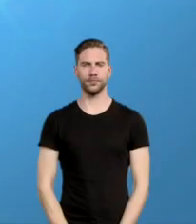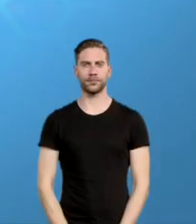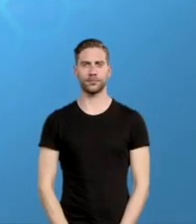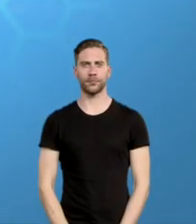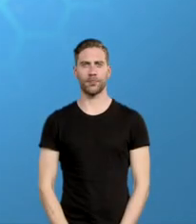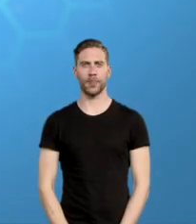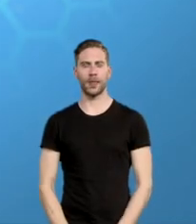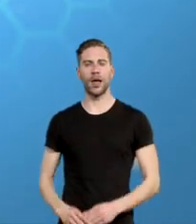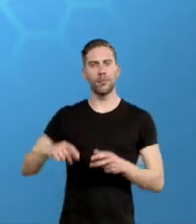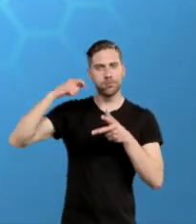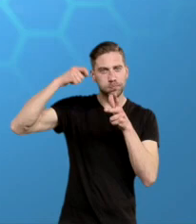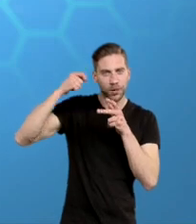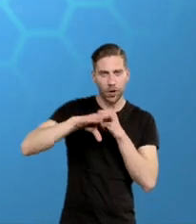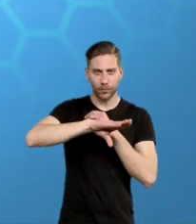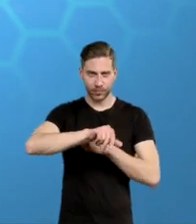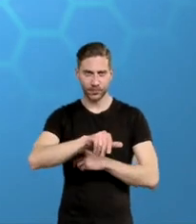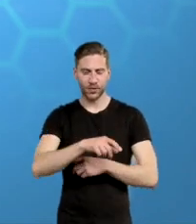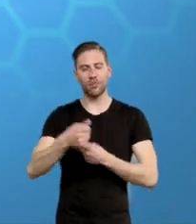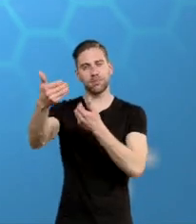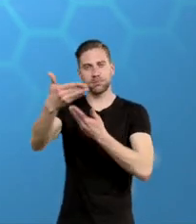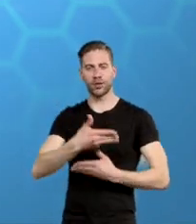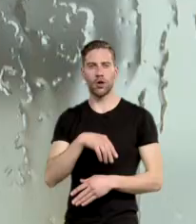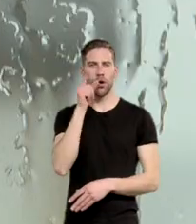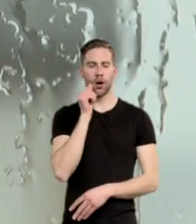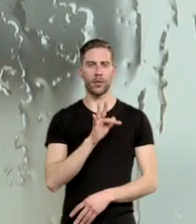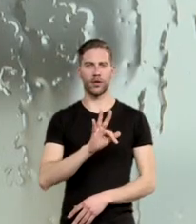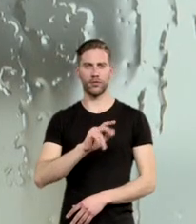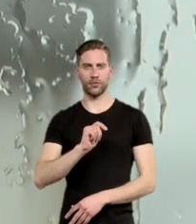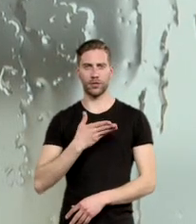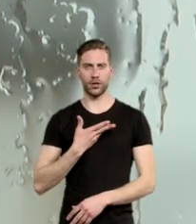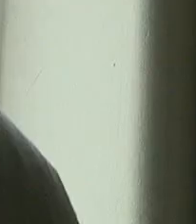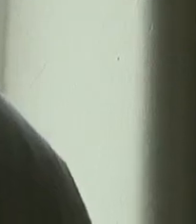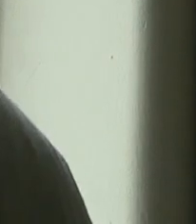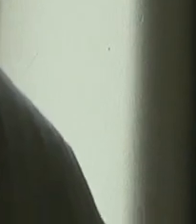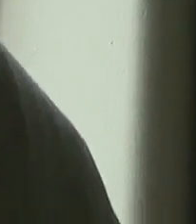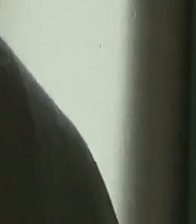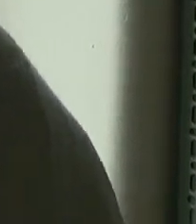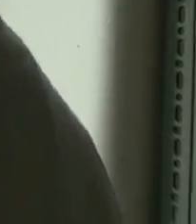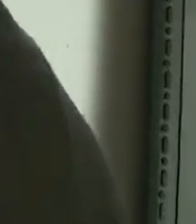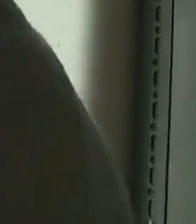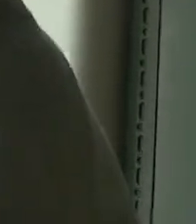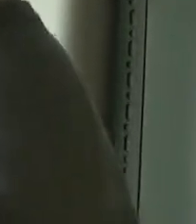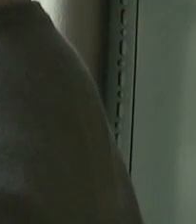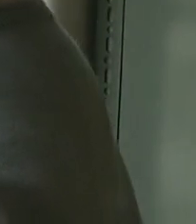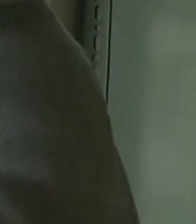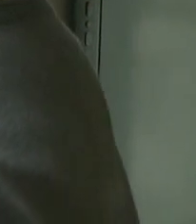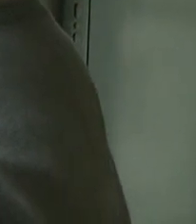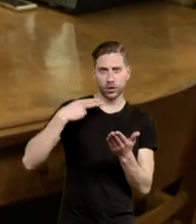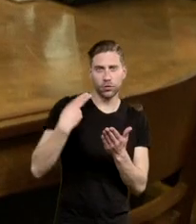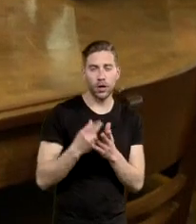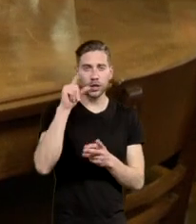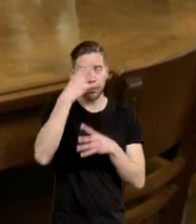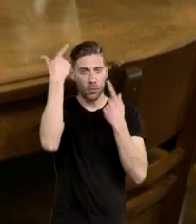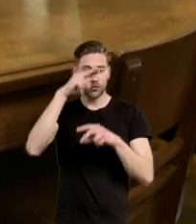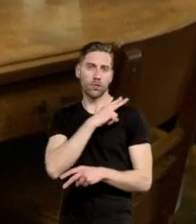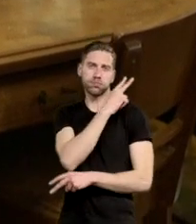Para a rubrica Sítios, convidámos Frederico Lourenço, escritor, tradutor e professor universitário, para